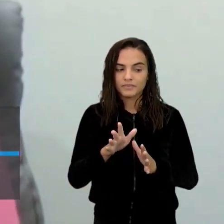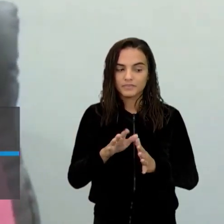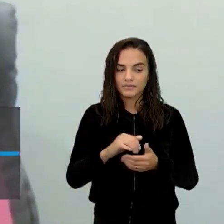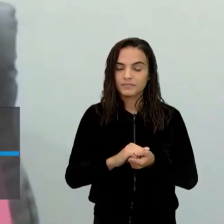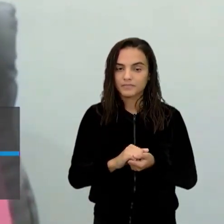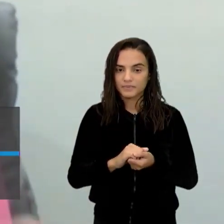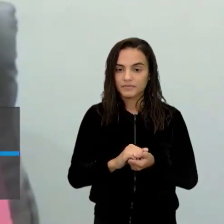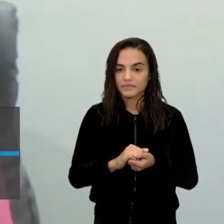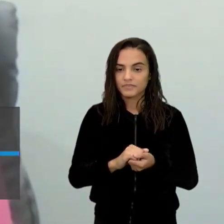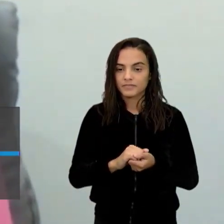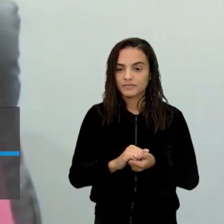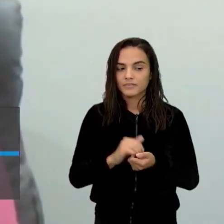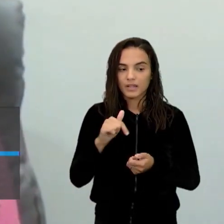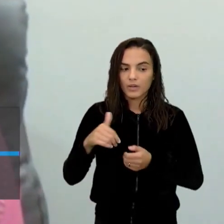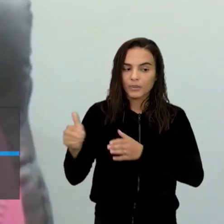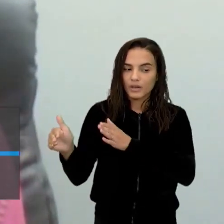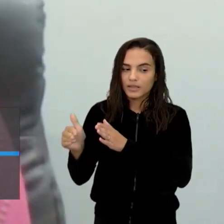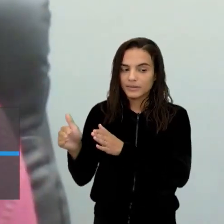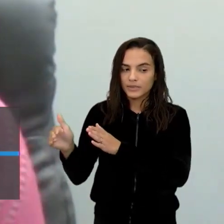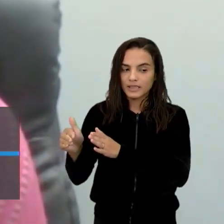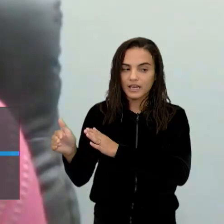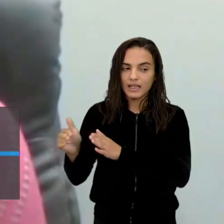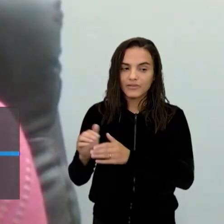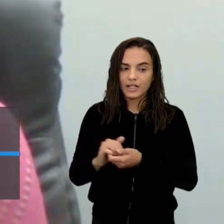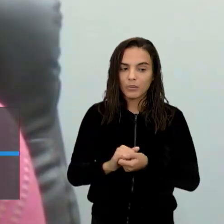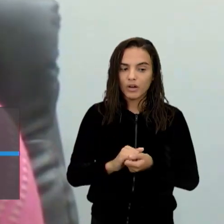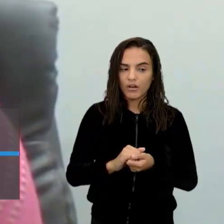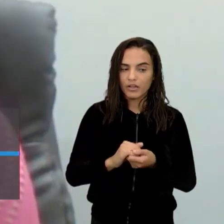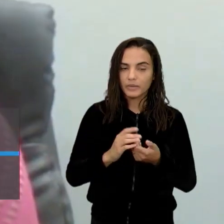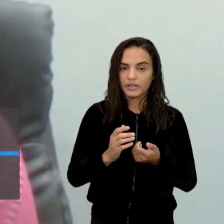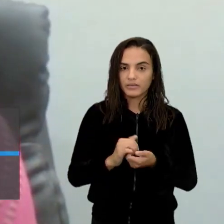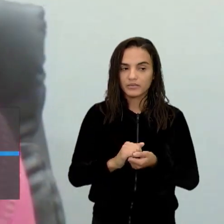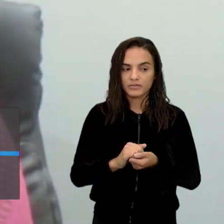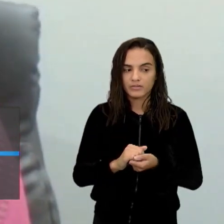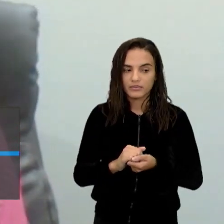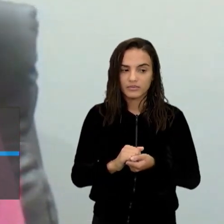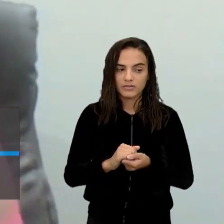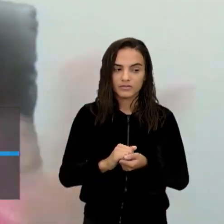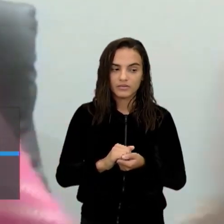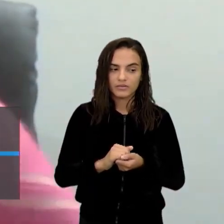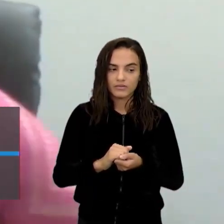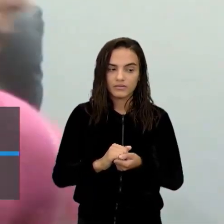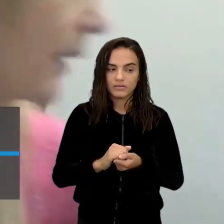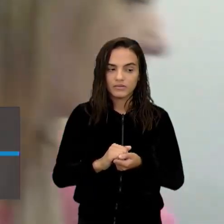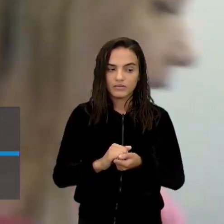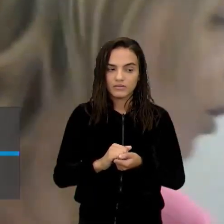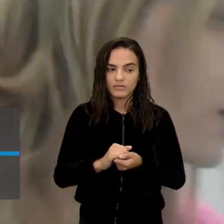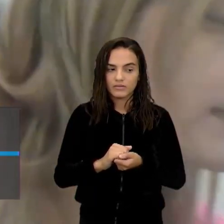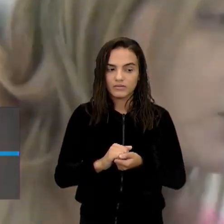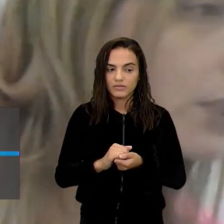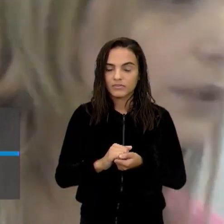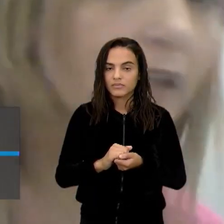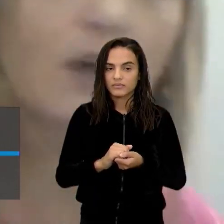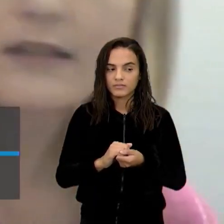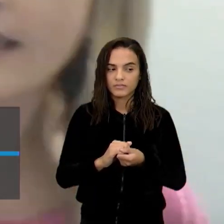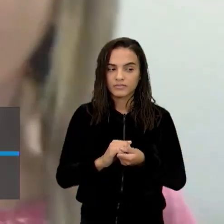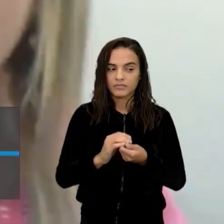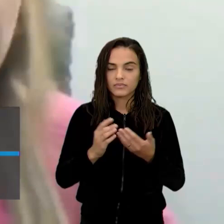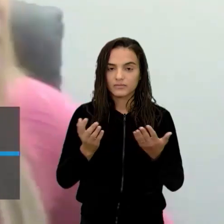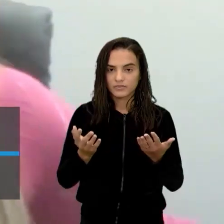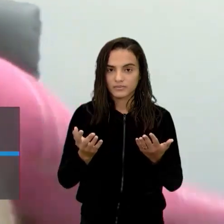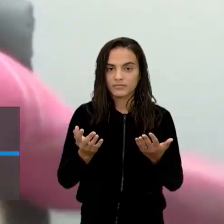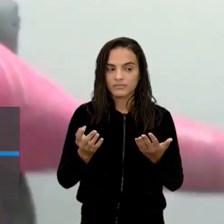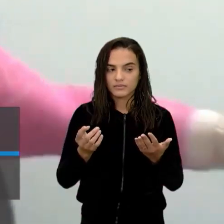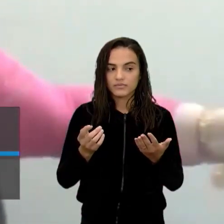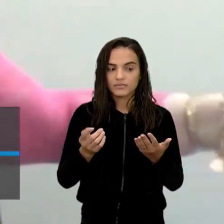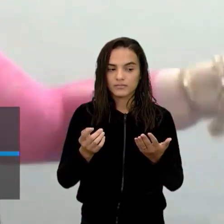membros até o momento estão, tá bom? Então, por exemplo, foi feito uma placa que nós, da diretoria, nós